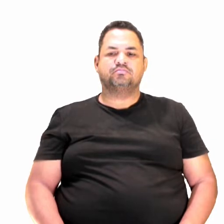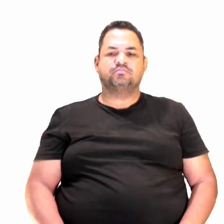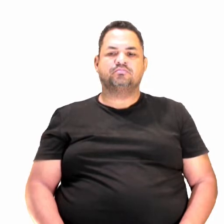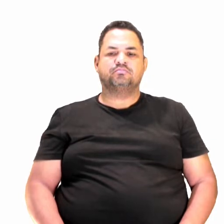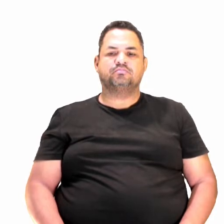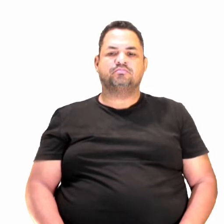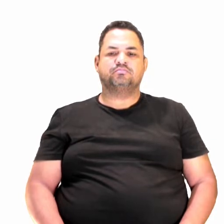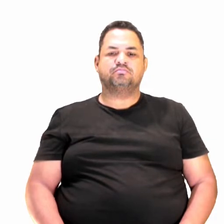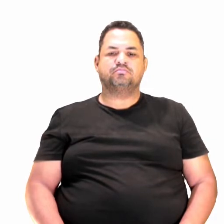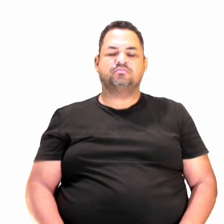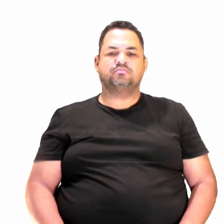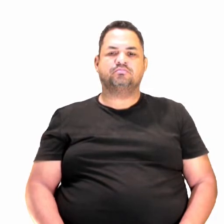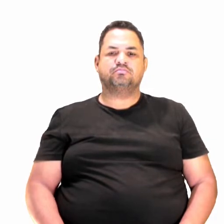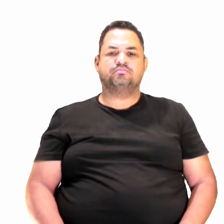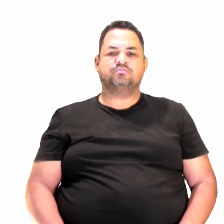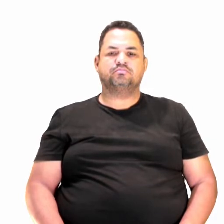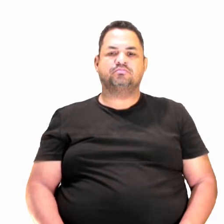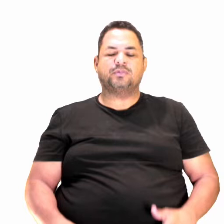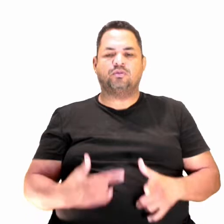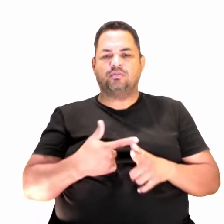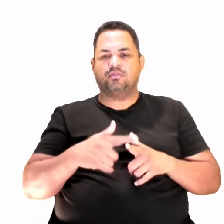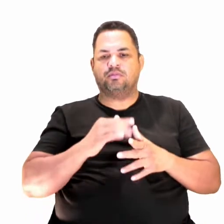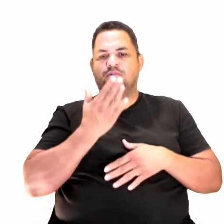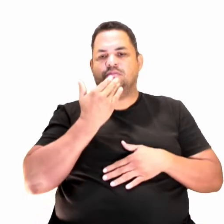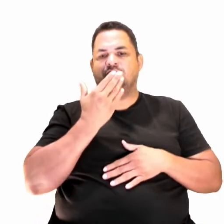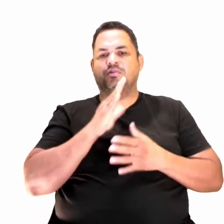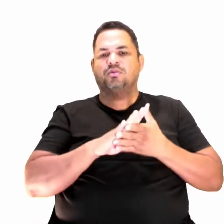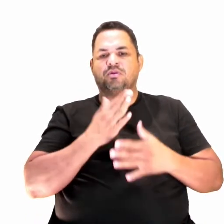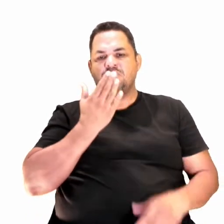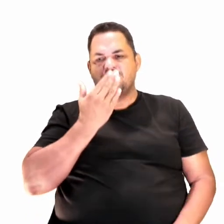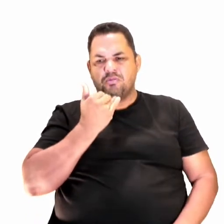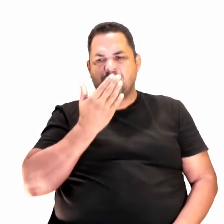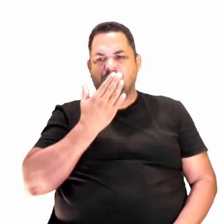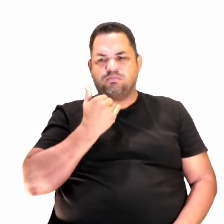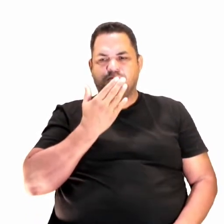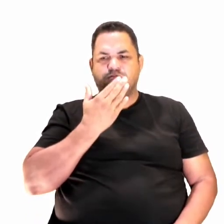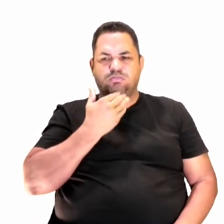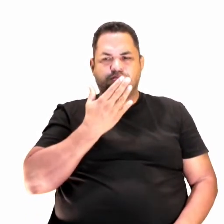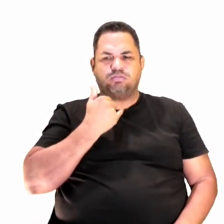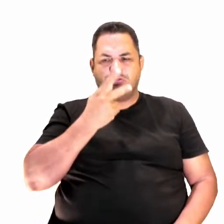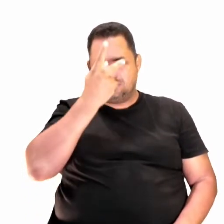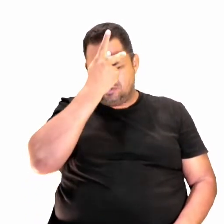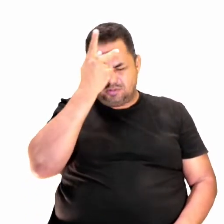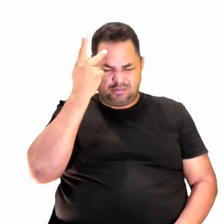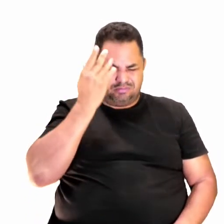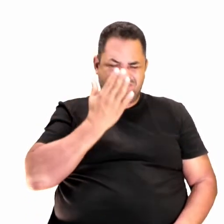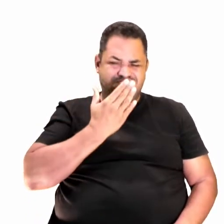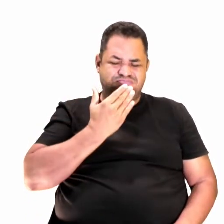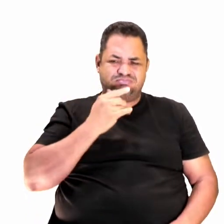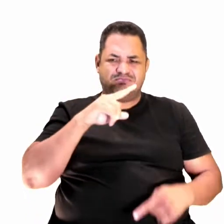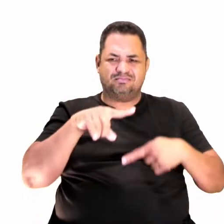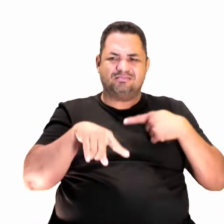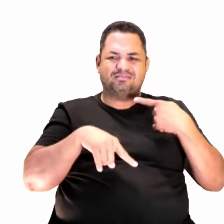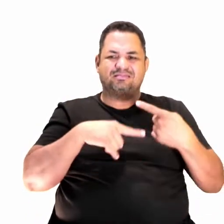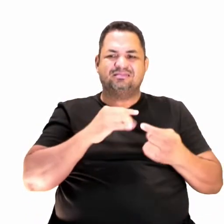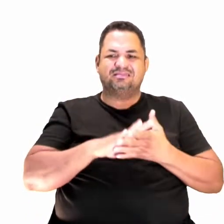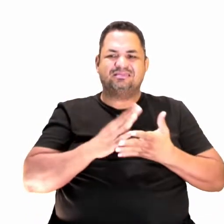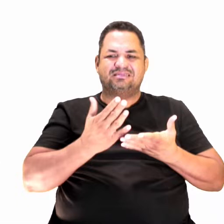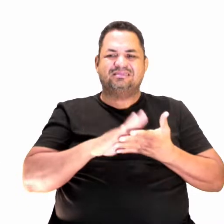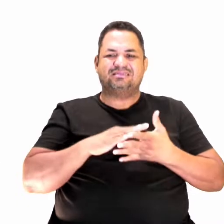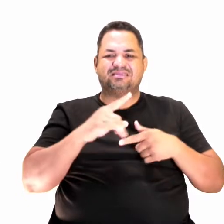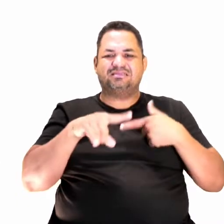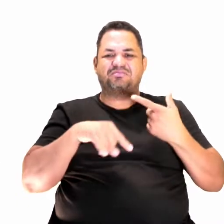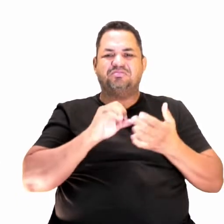aí. É um transtorno alimentar em que uma pessoa come compulsivamente e depois tenta compensar